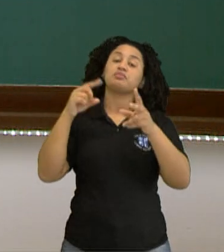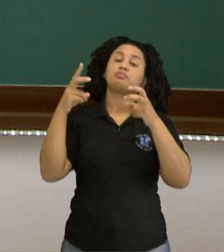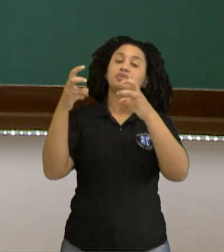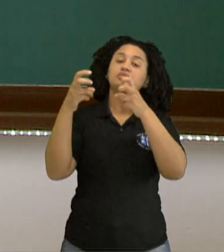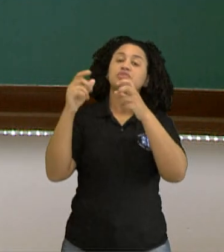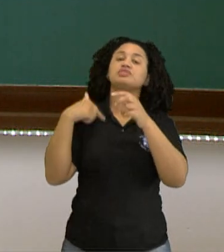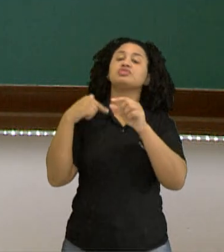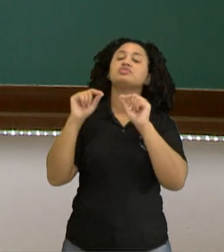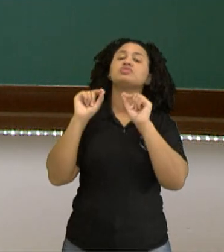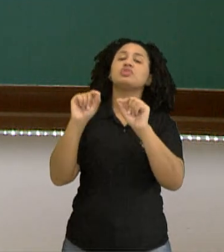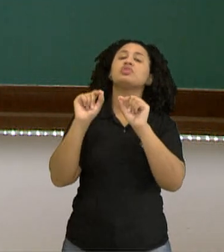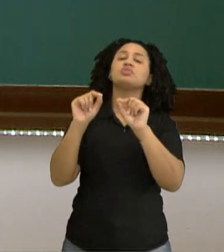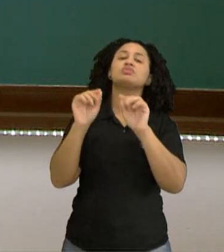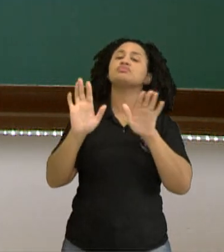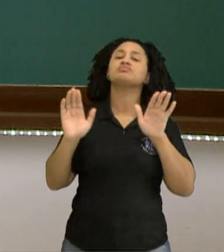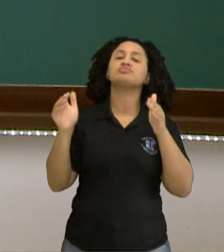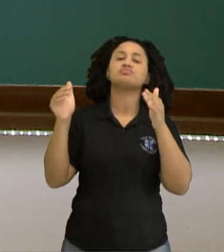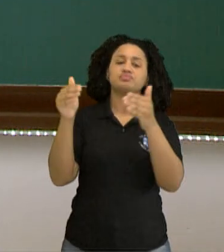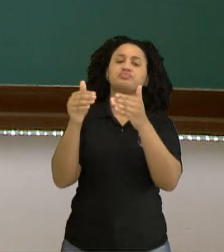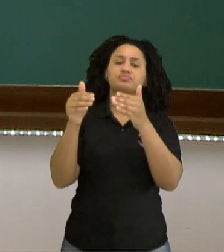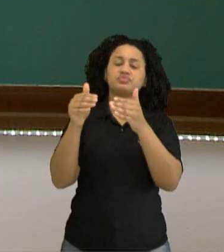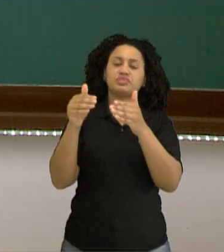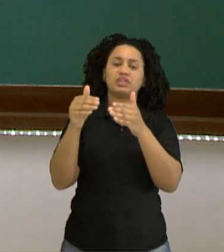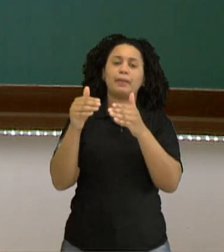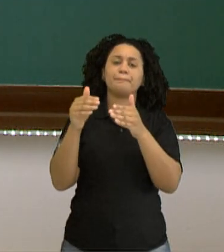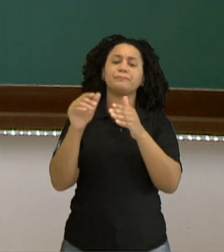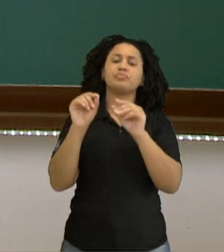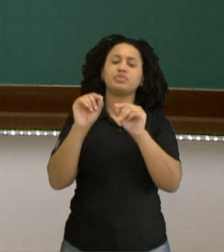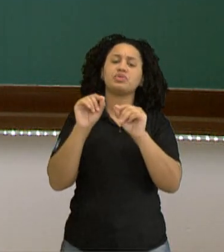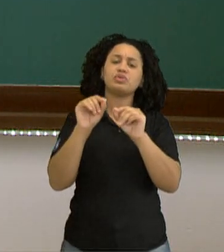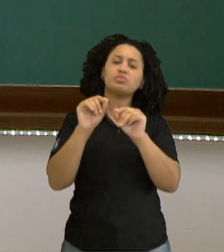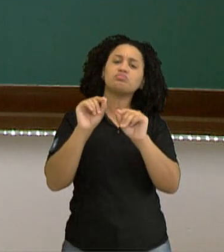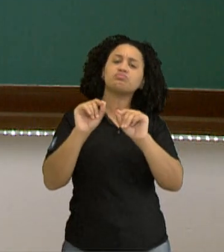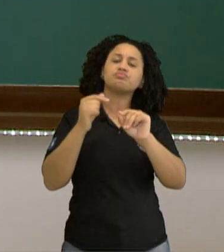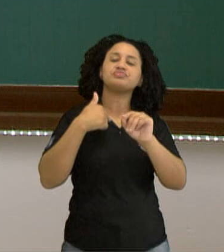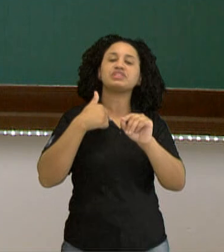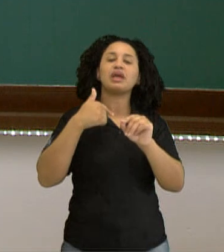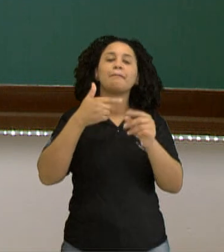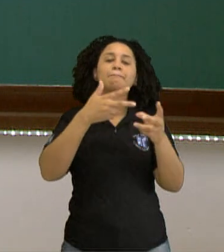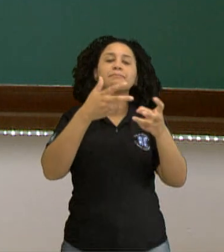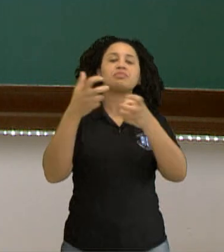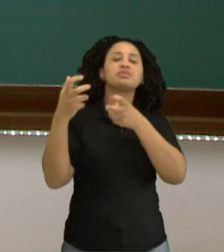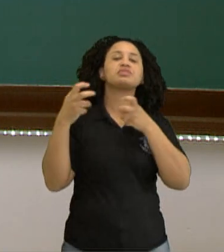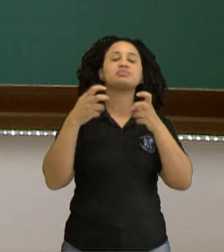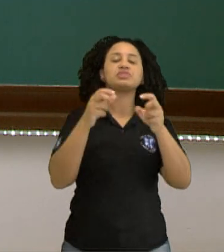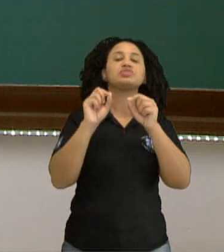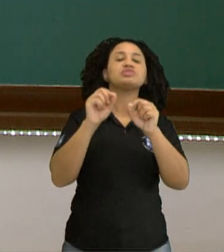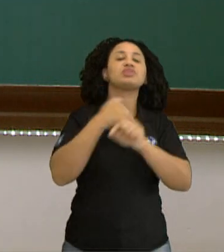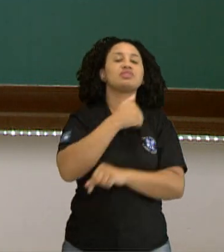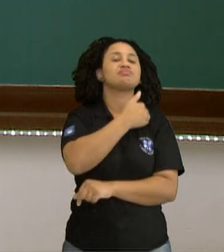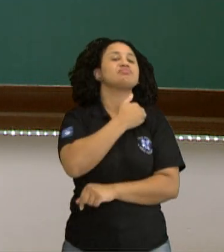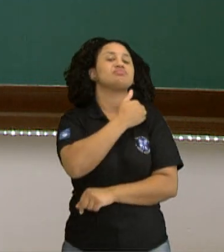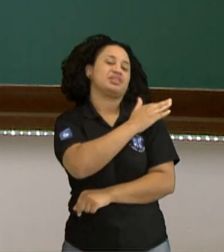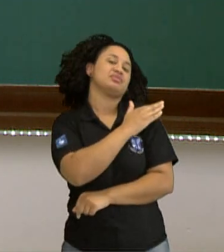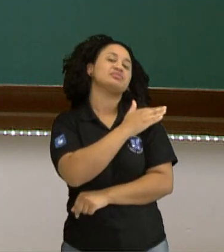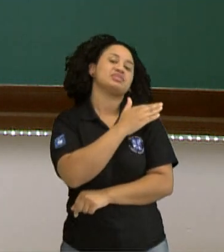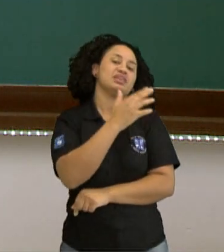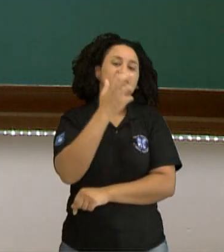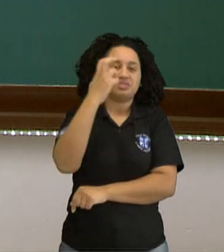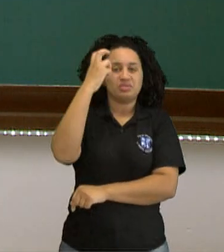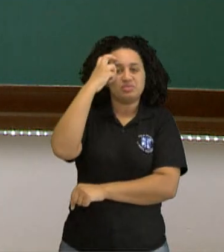muito etnocêntrica, lembrando que o etnocentrismo é a visão preconceituosa em relação à